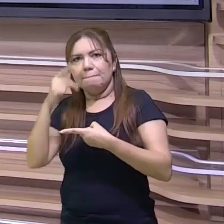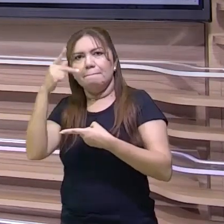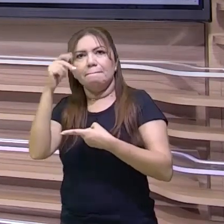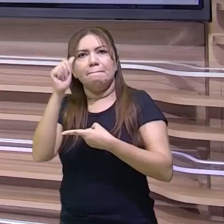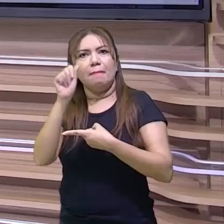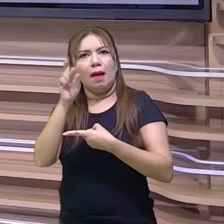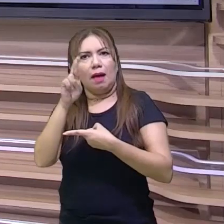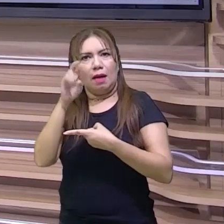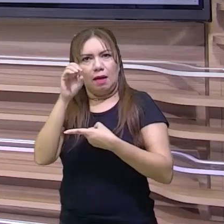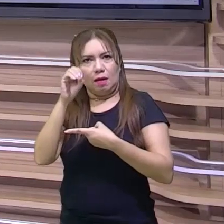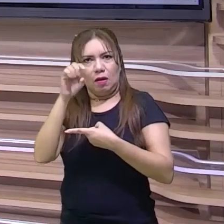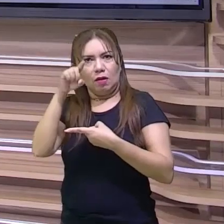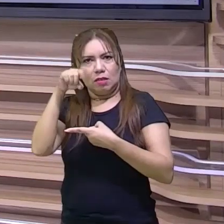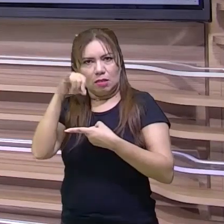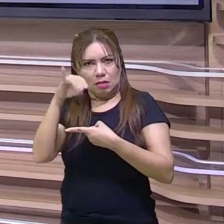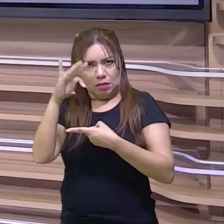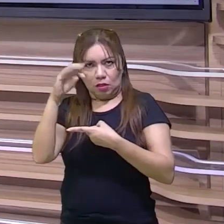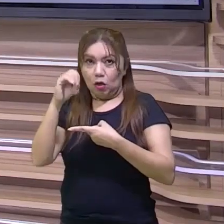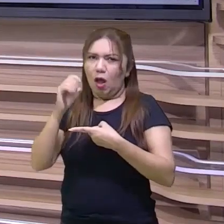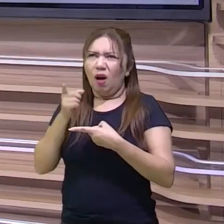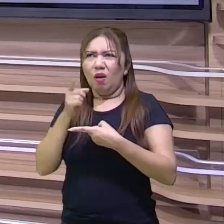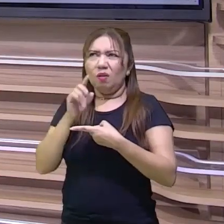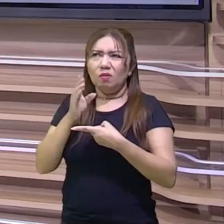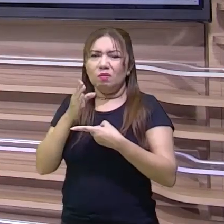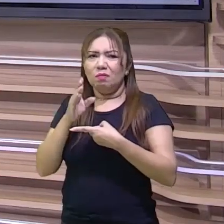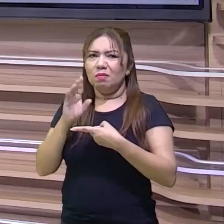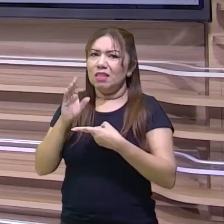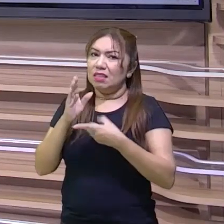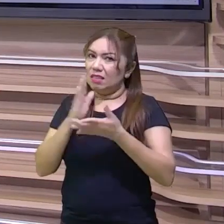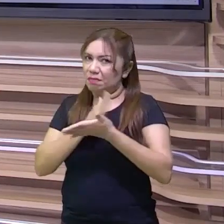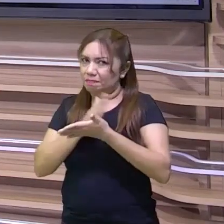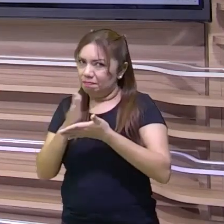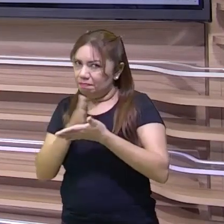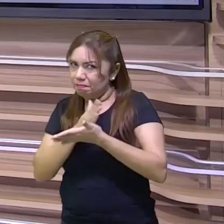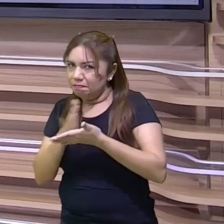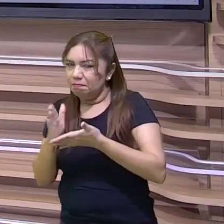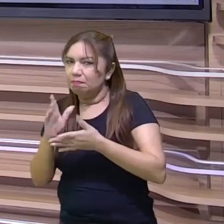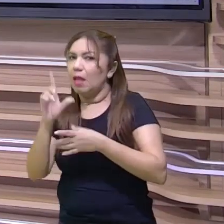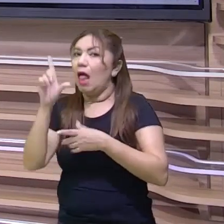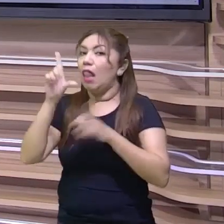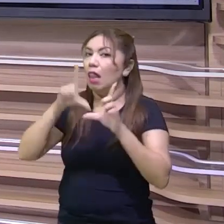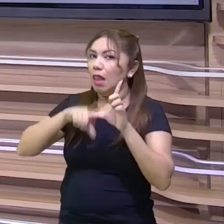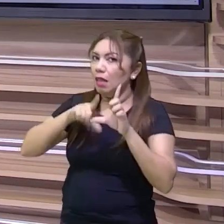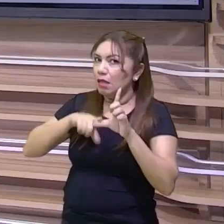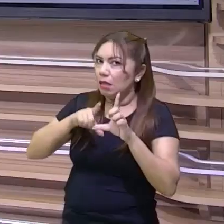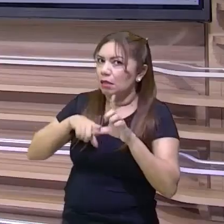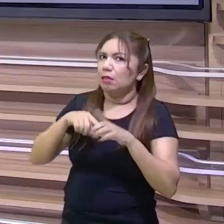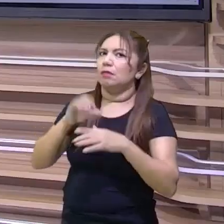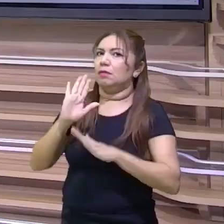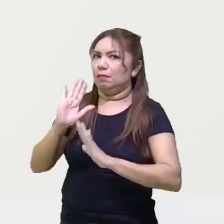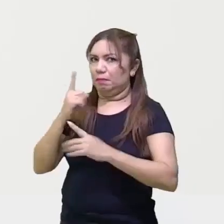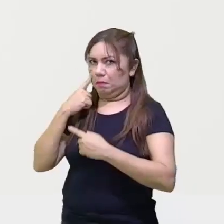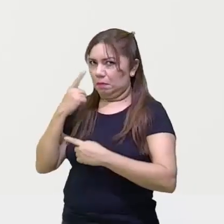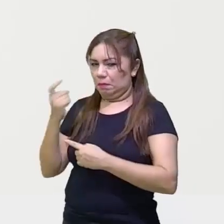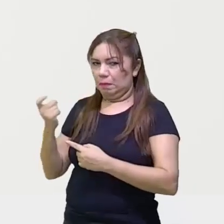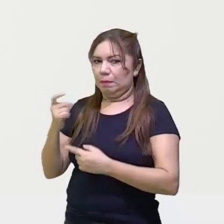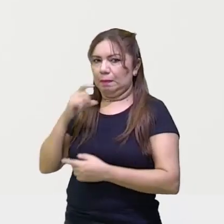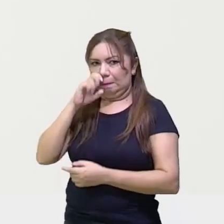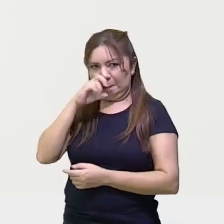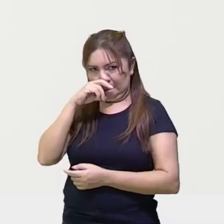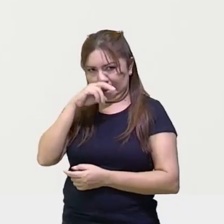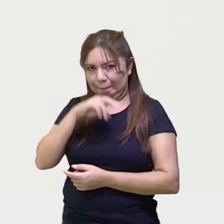só terminadas em determinadas letras, que é o que a gente vai ver agora, que eu quero que vocês prestem atenção. Venha para cá de novo, vamos lá.